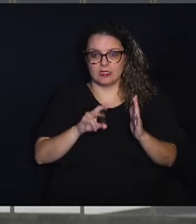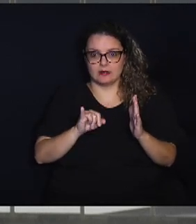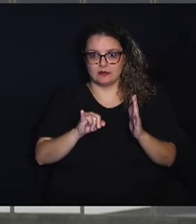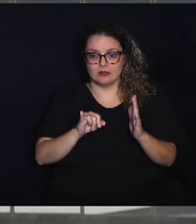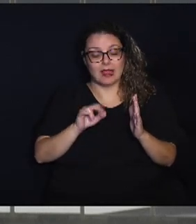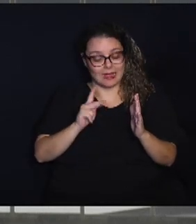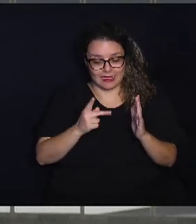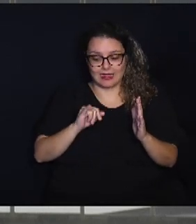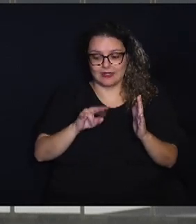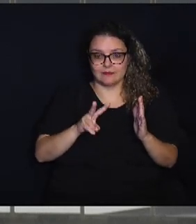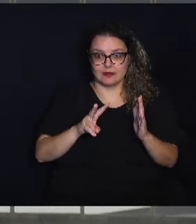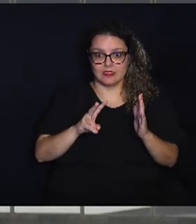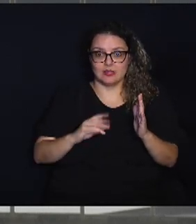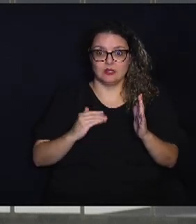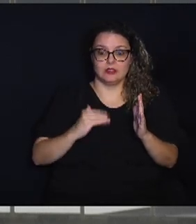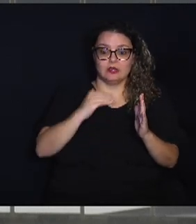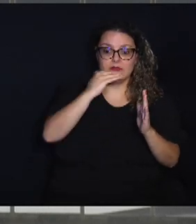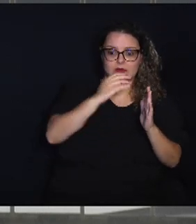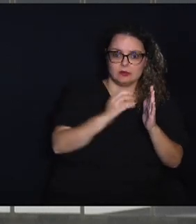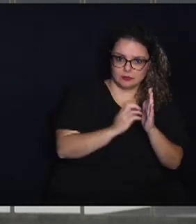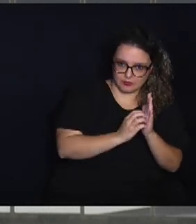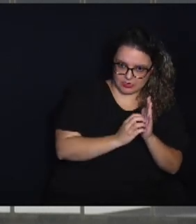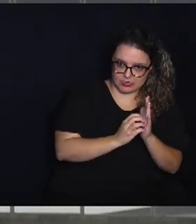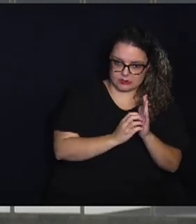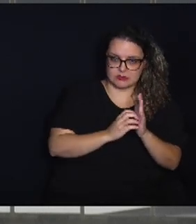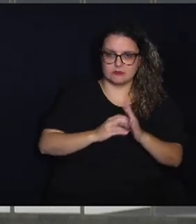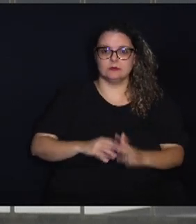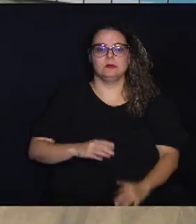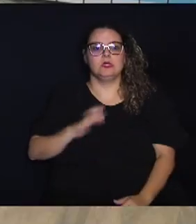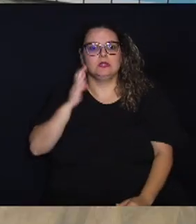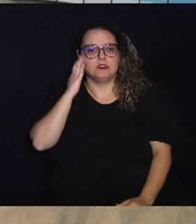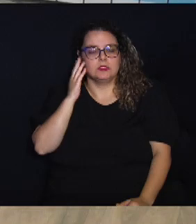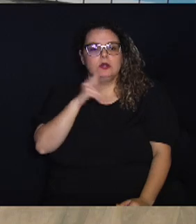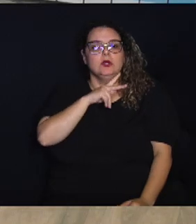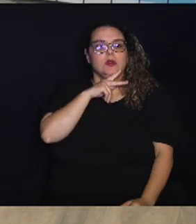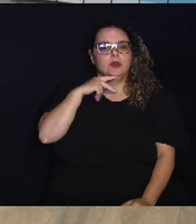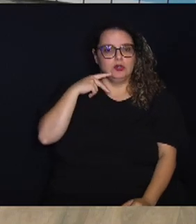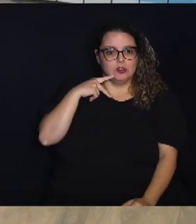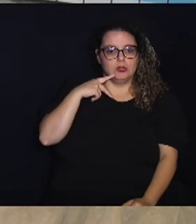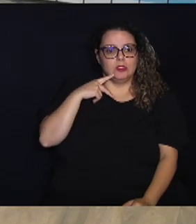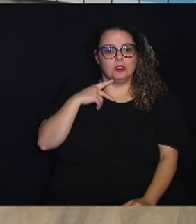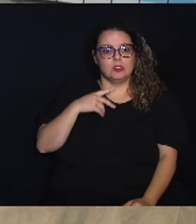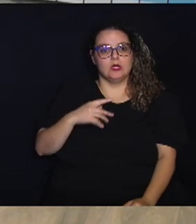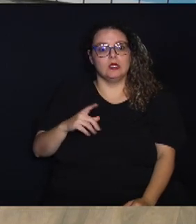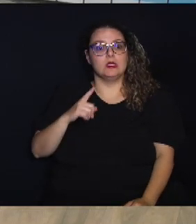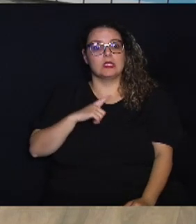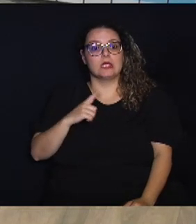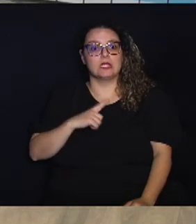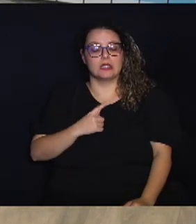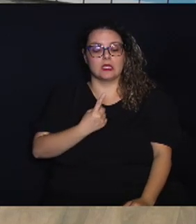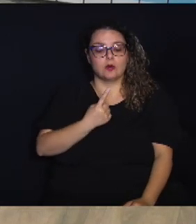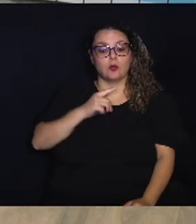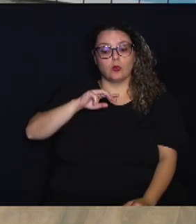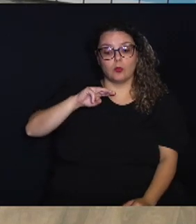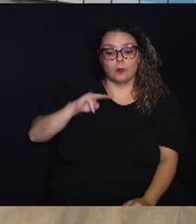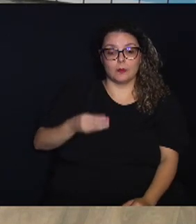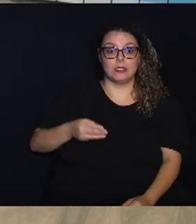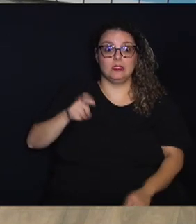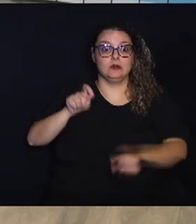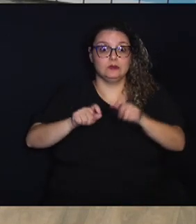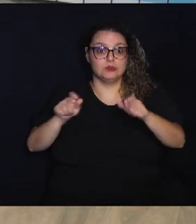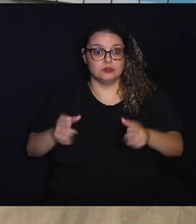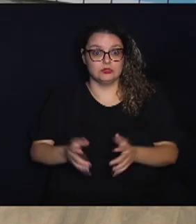tornou doente. Tá. Vereador Hermínio Monteiro, estima-se que atualmente 1 milhão de